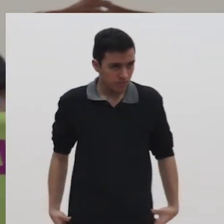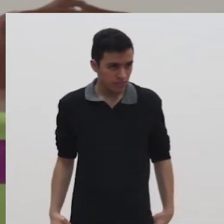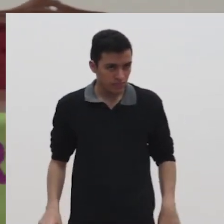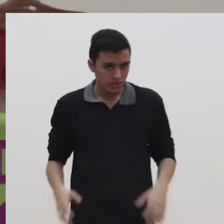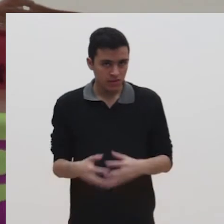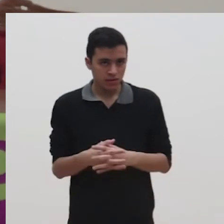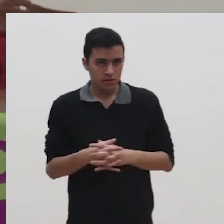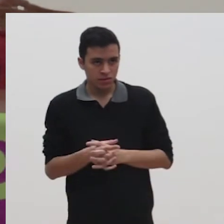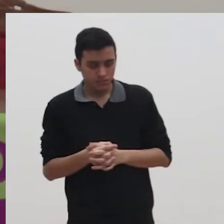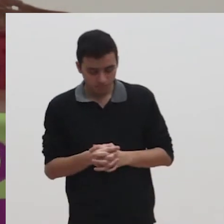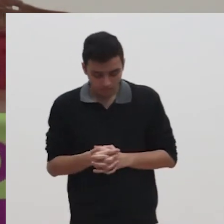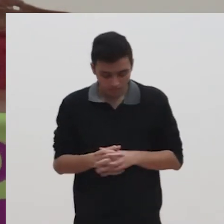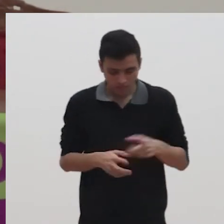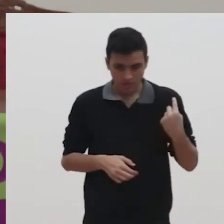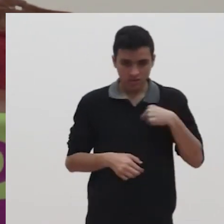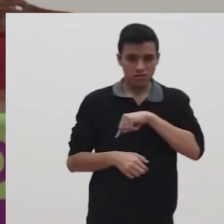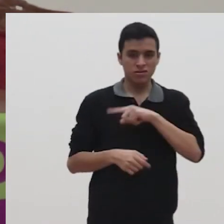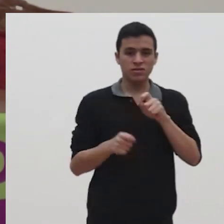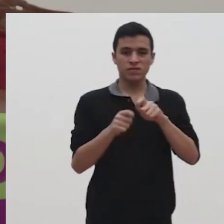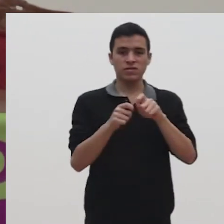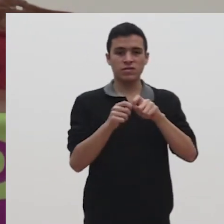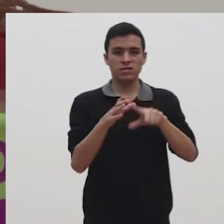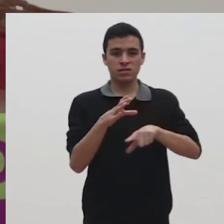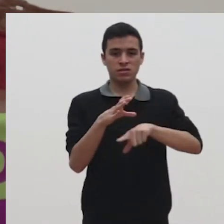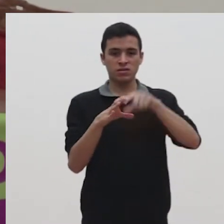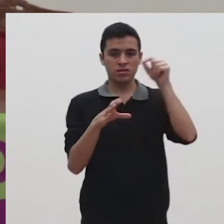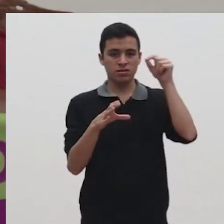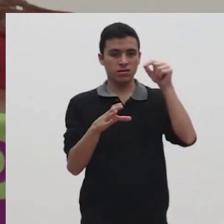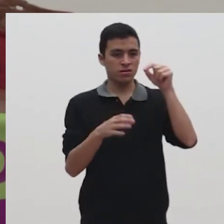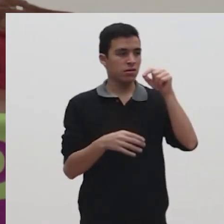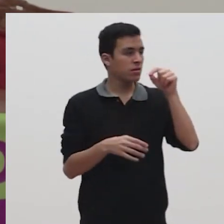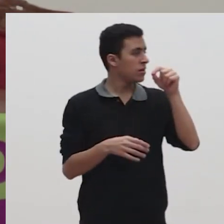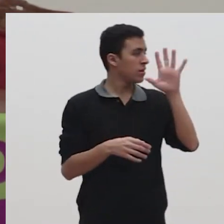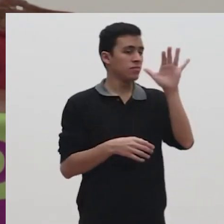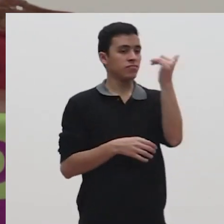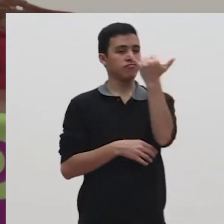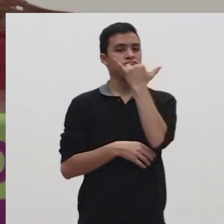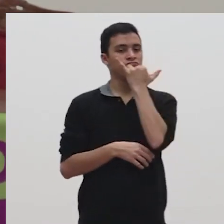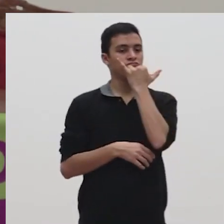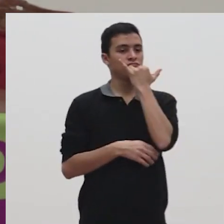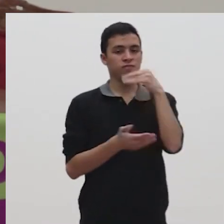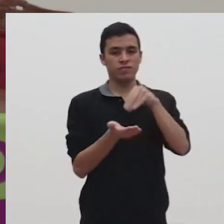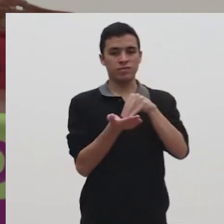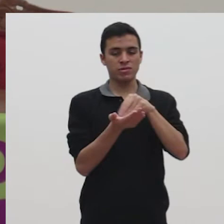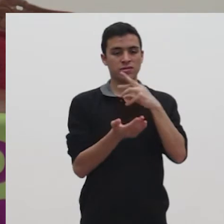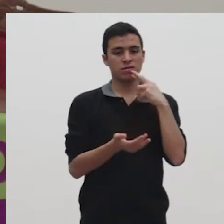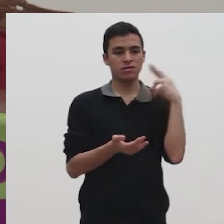Agora vamos passar a fazer o sorteio da segunda pergunta. Desculpe.